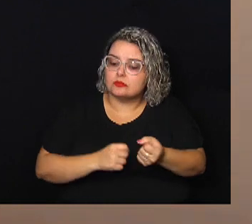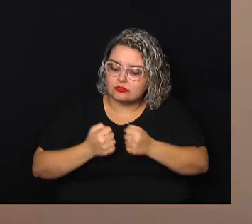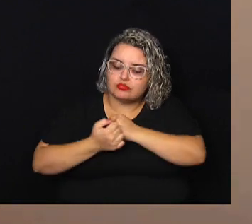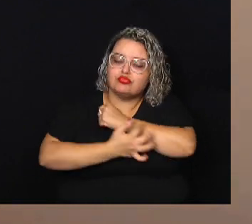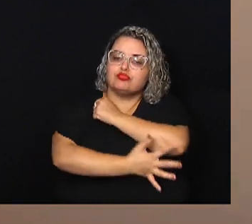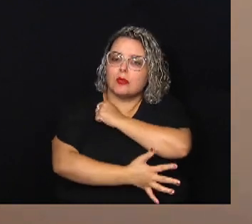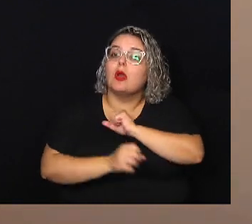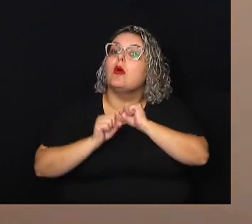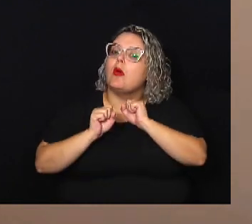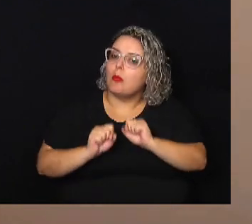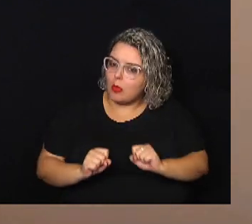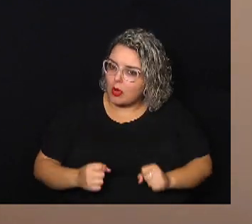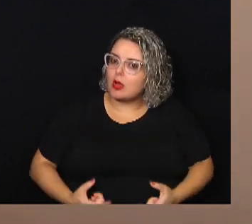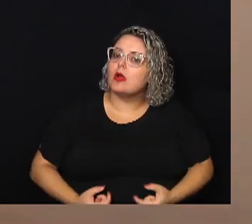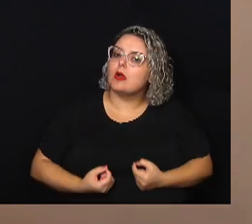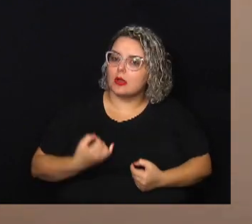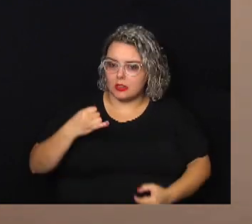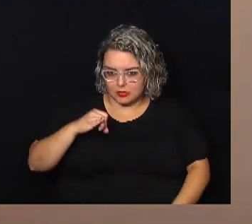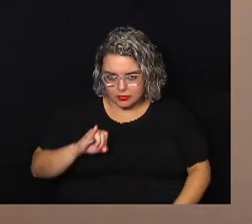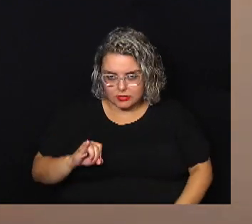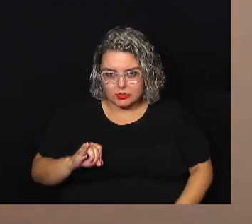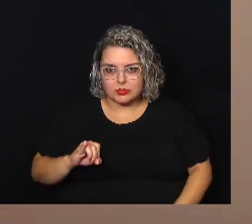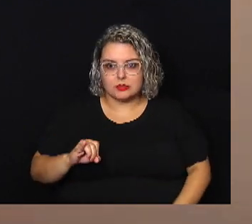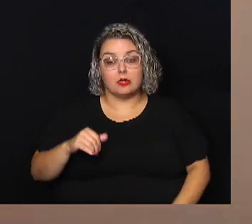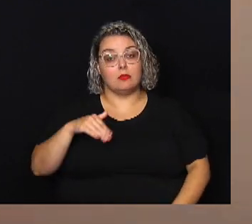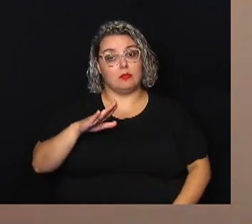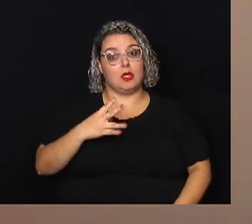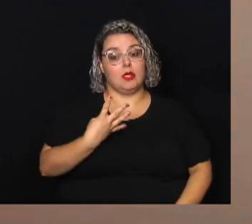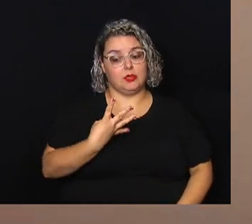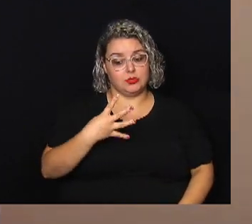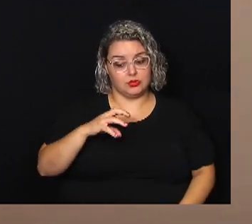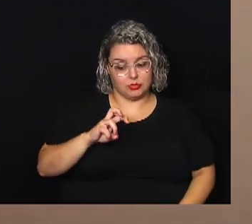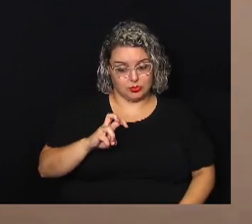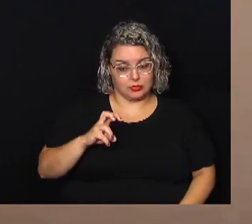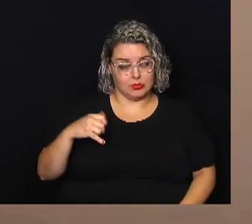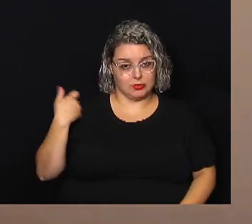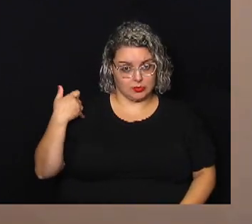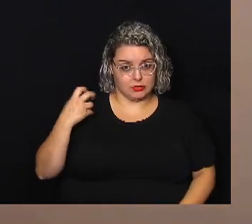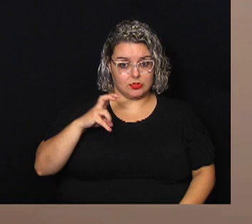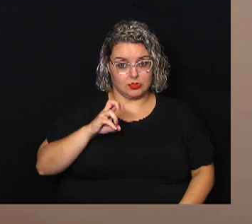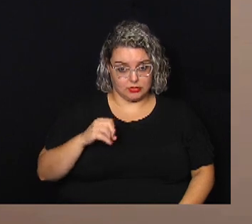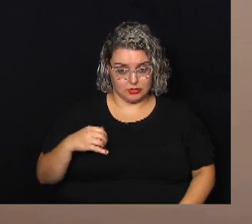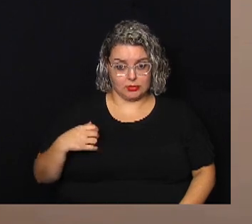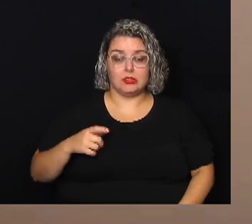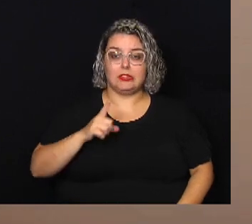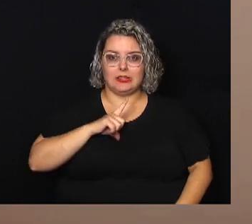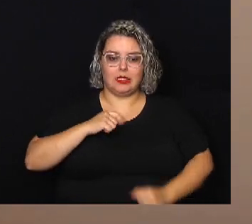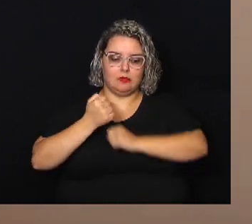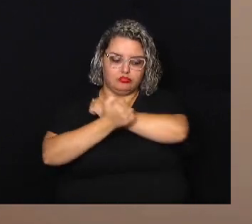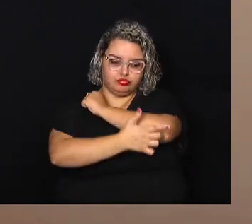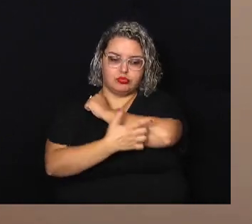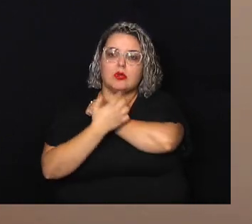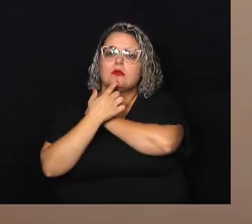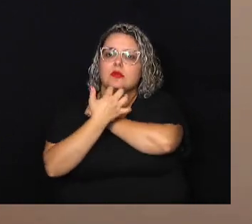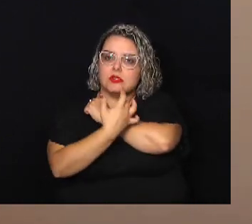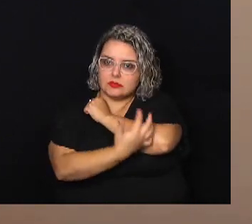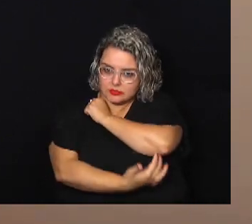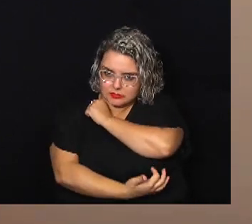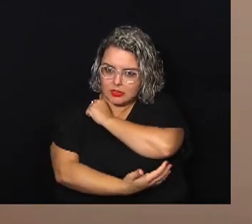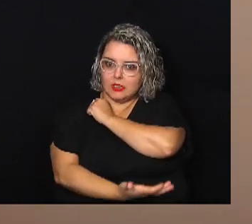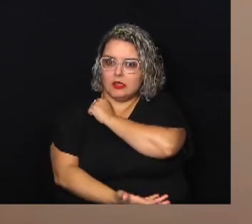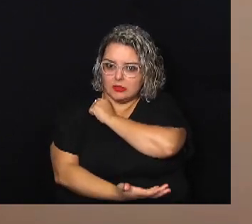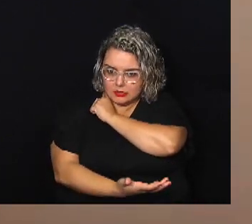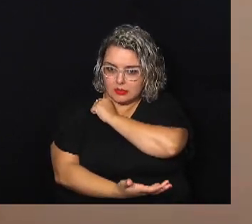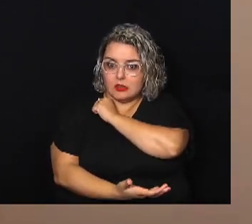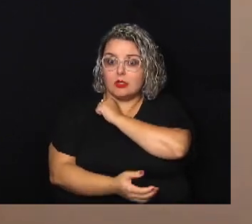câncer de intestino. Então, se você tem mais de 45, 50 anos, tem sangramento para evacuar, mesmo aquele sangramento